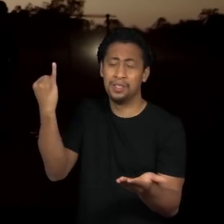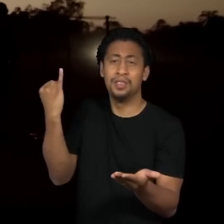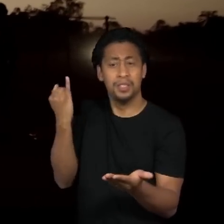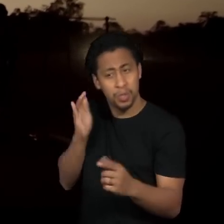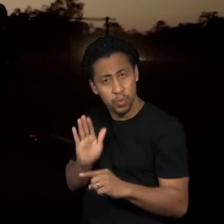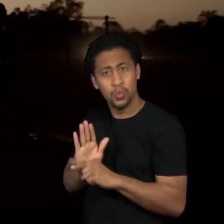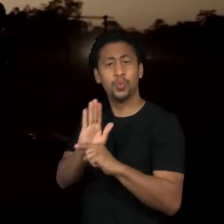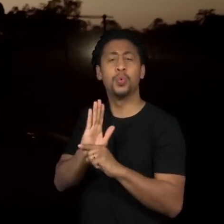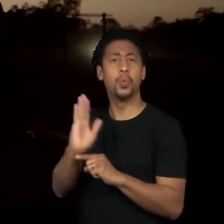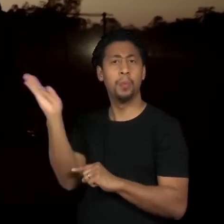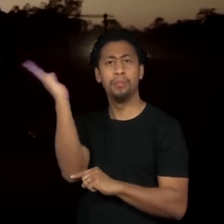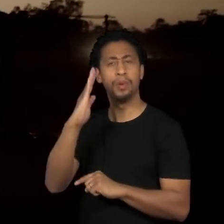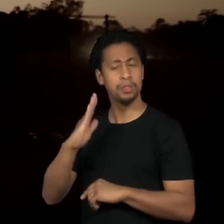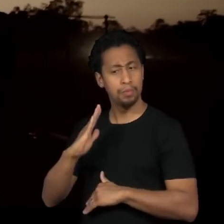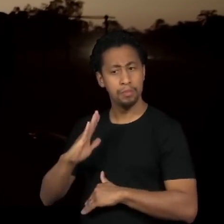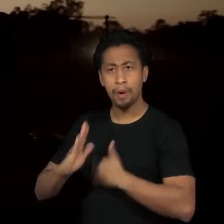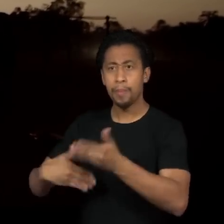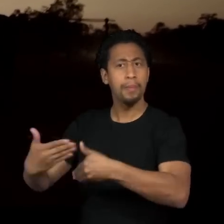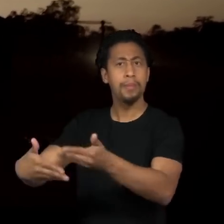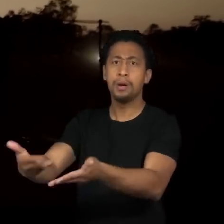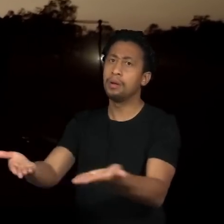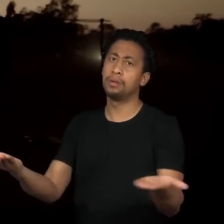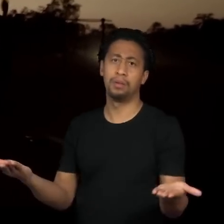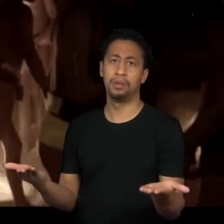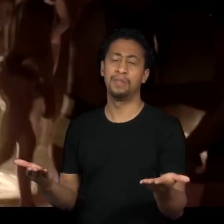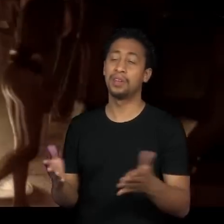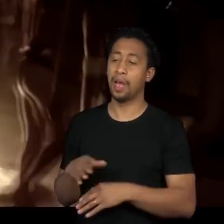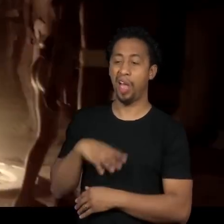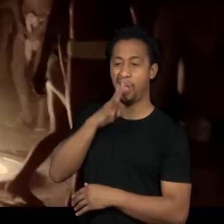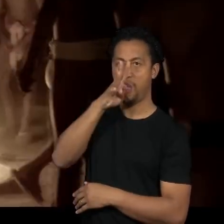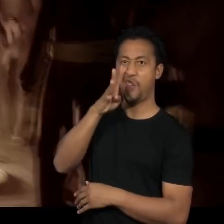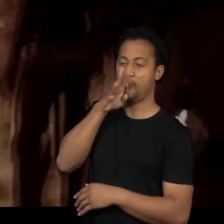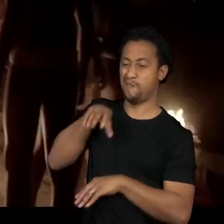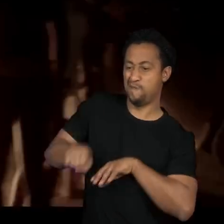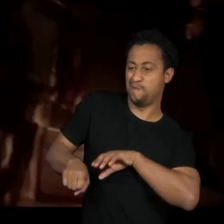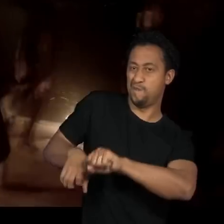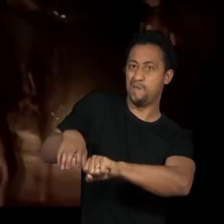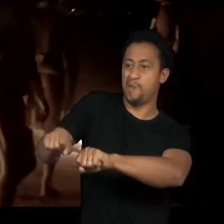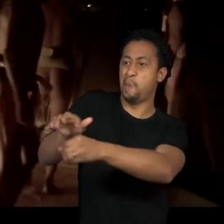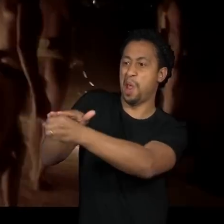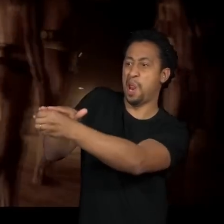e ao invés de subjugá-los, como fizemos aí